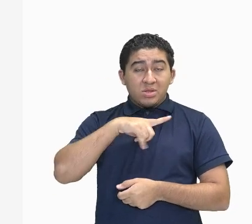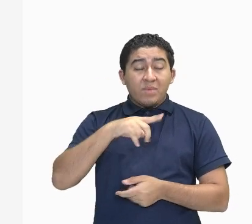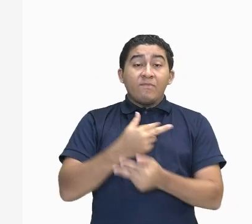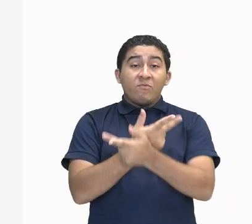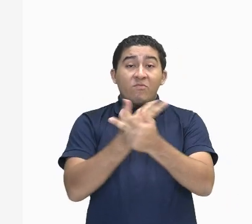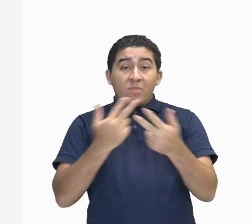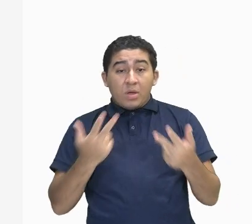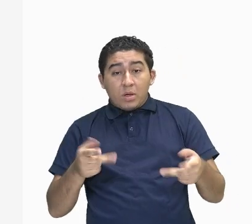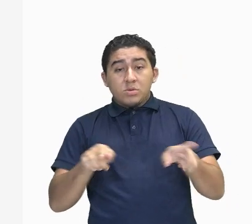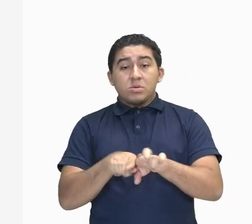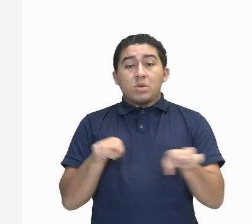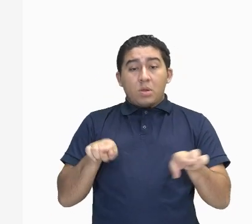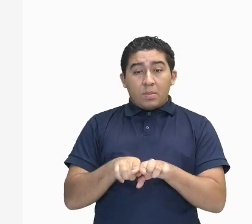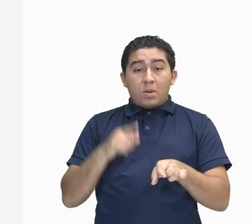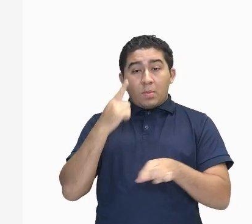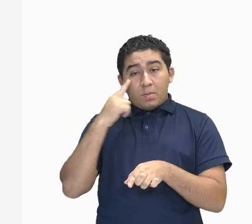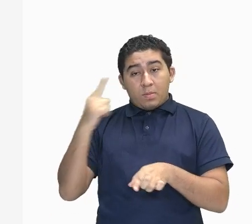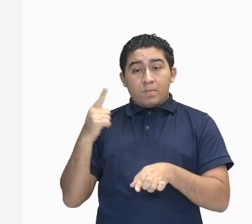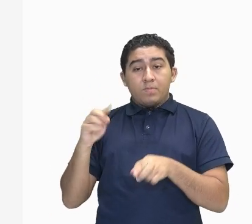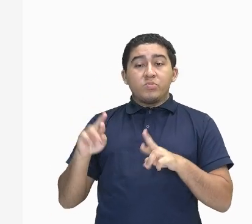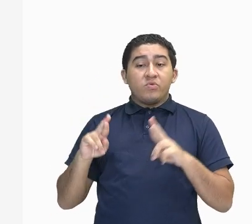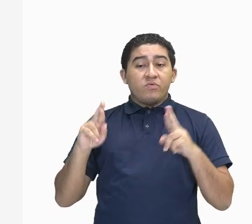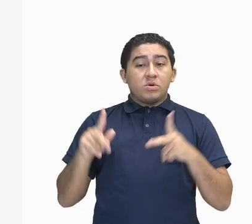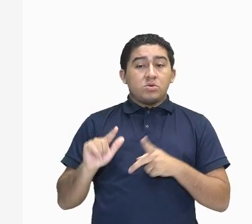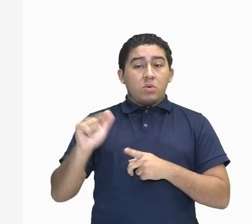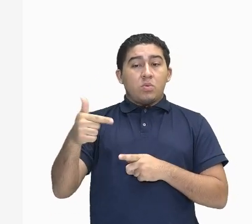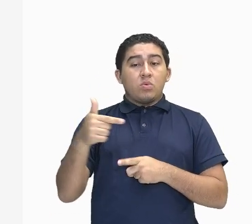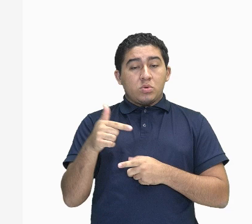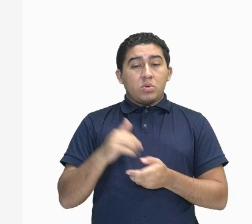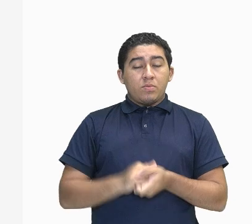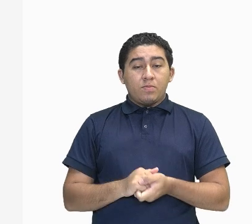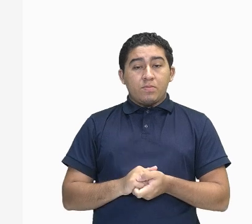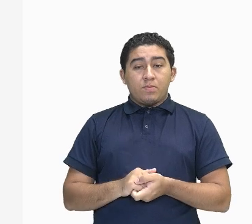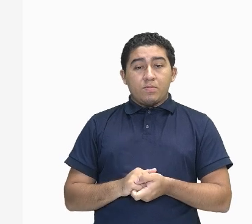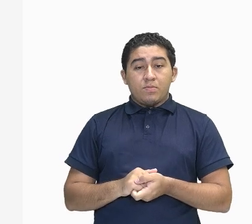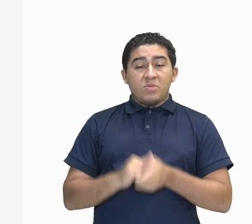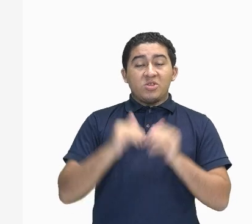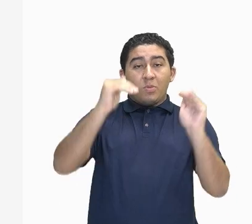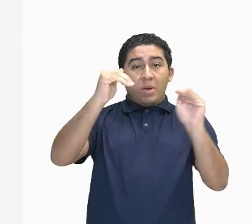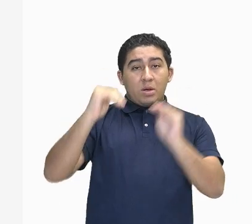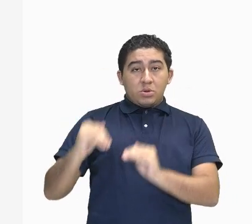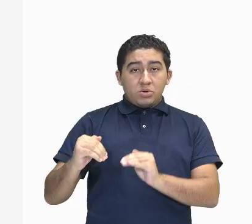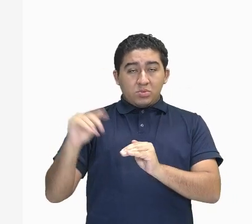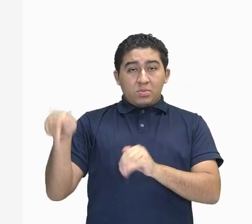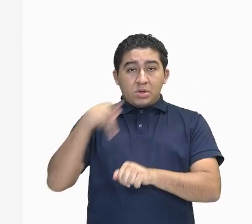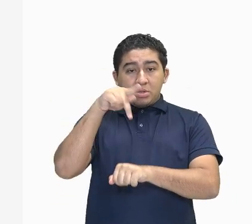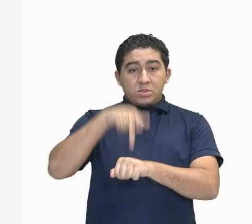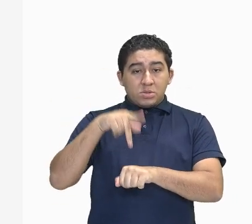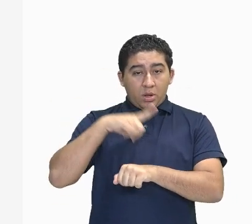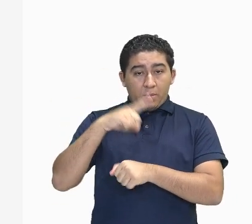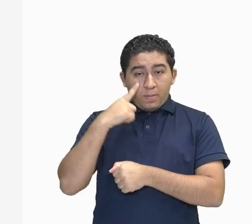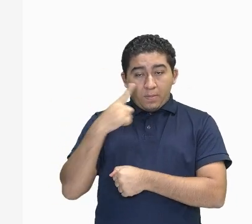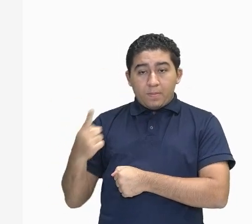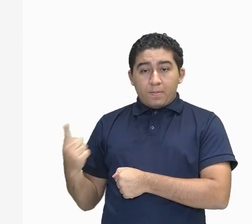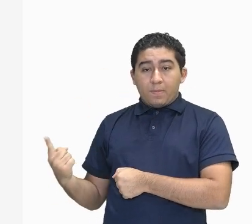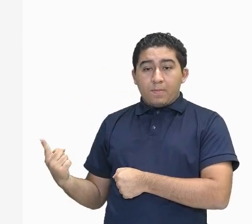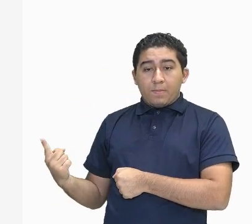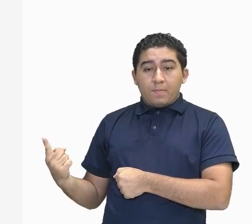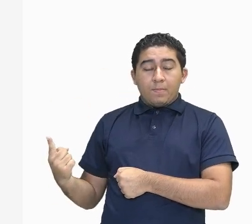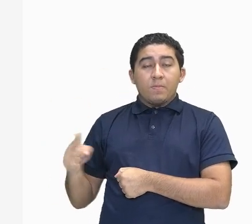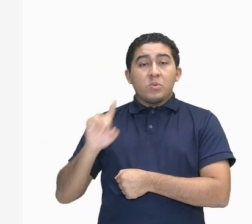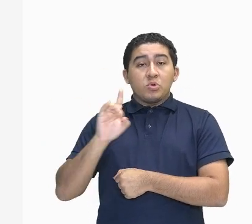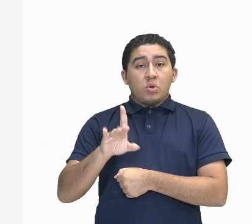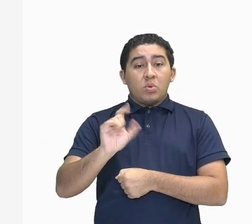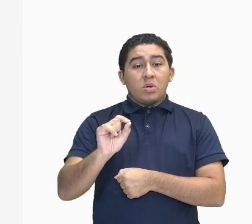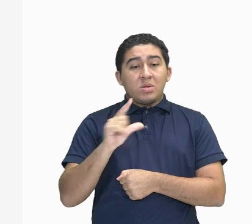do Nordeste, diferente da região centro-oeste, sudeste, né, e sul, tá? Onde